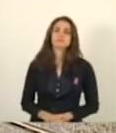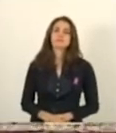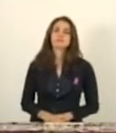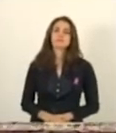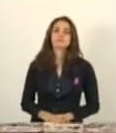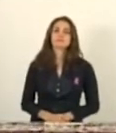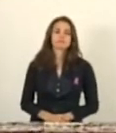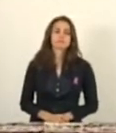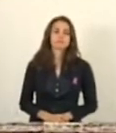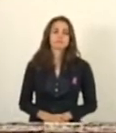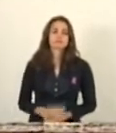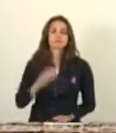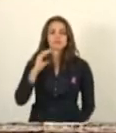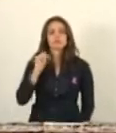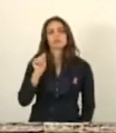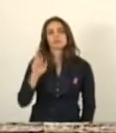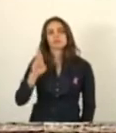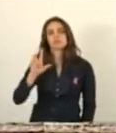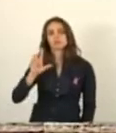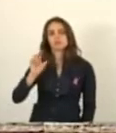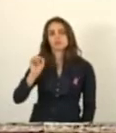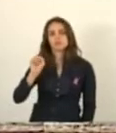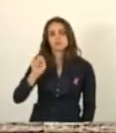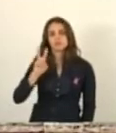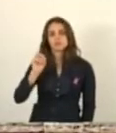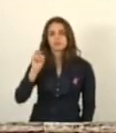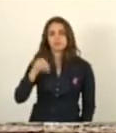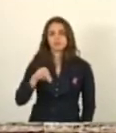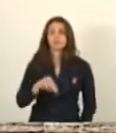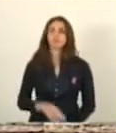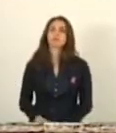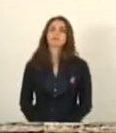Não nos ouvindo, deputado Carlos Von.